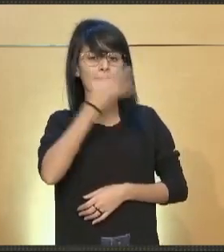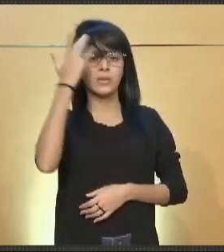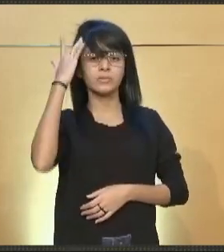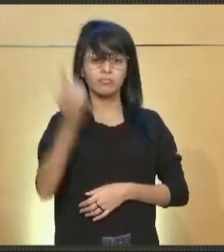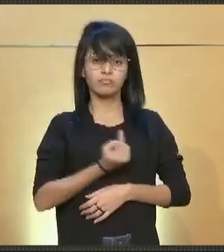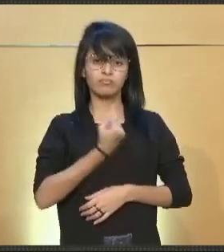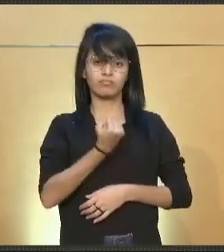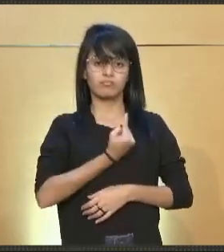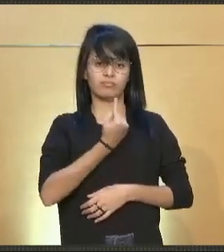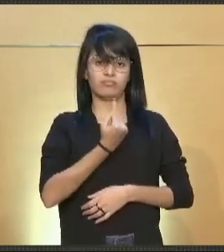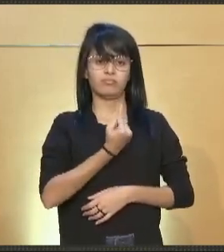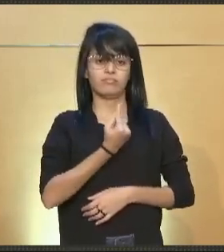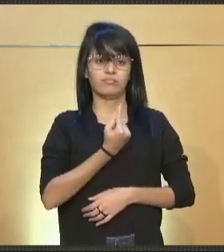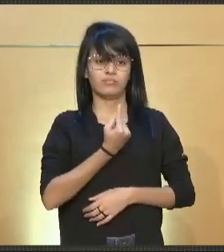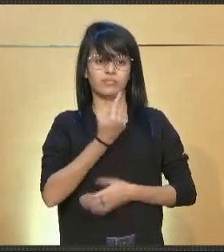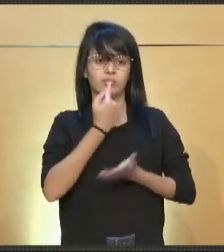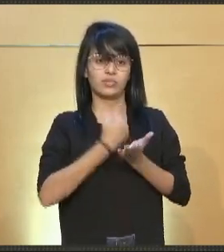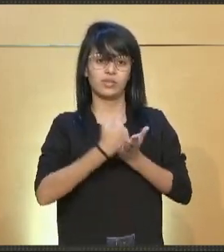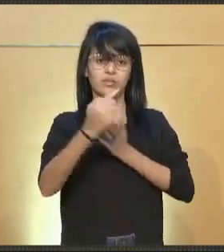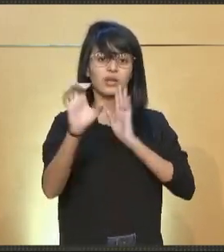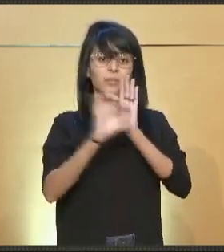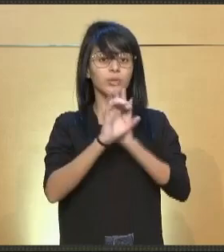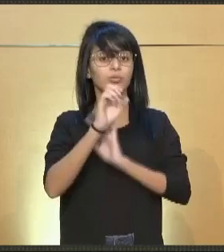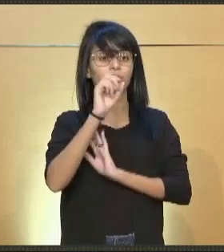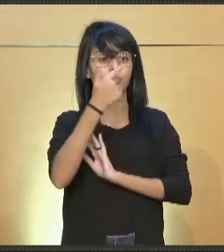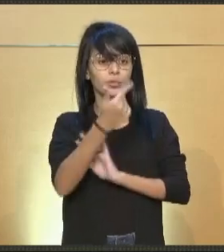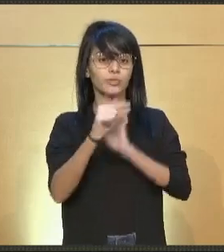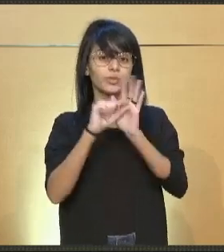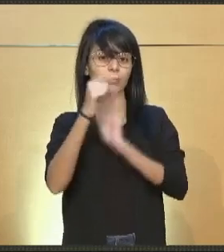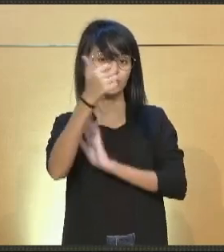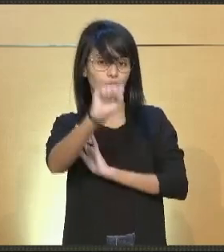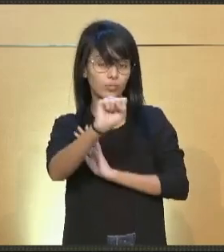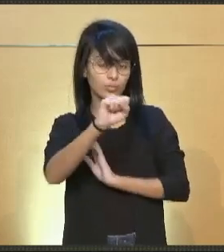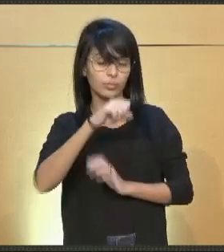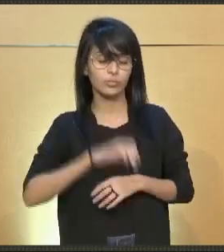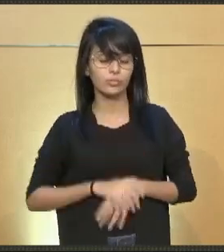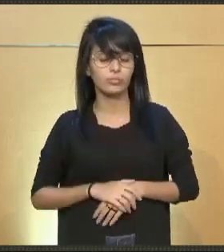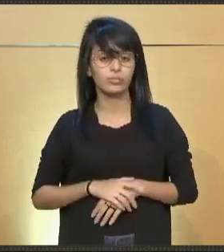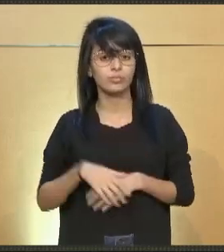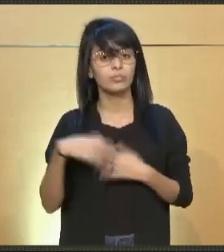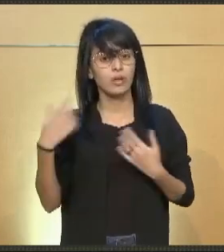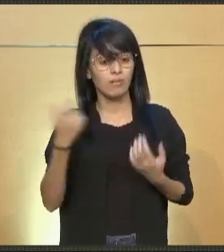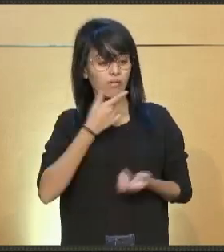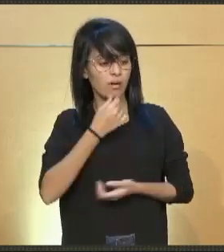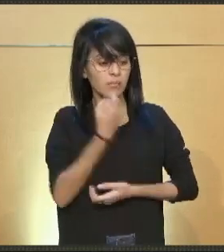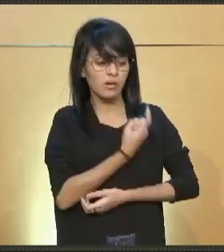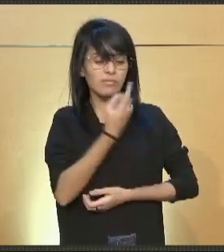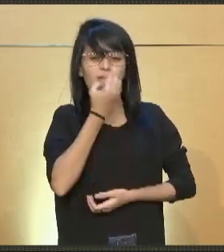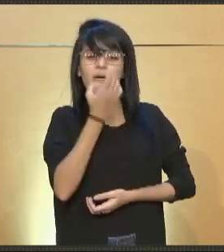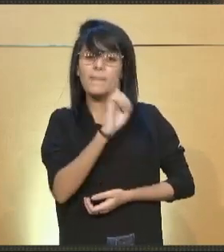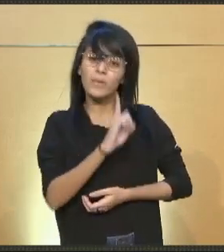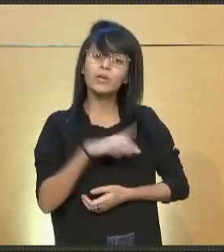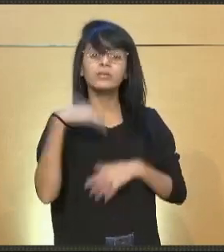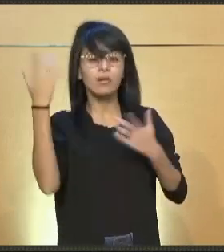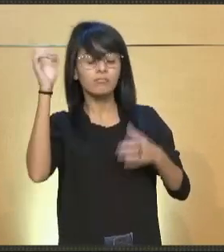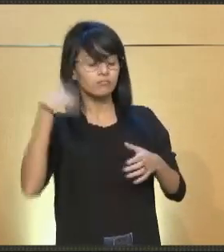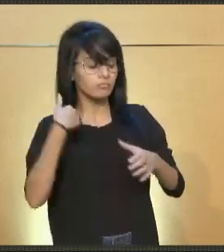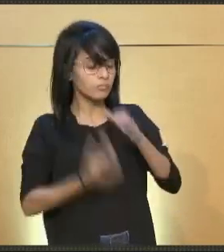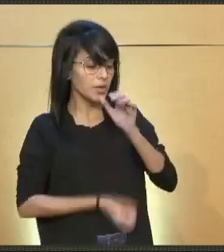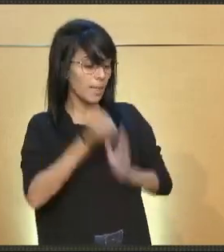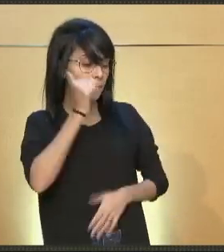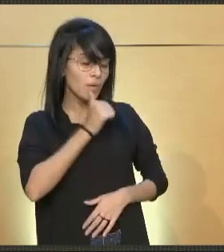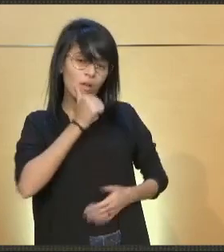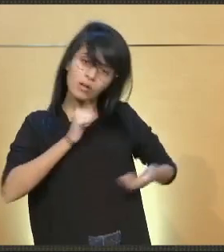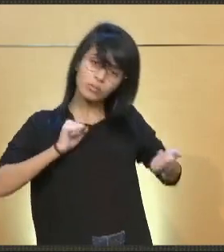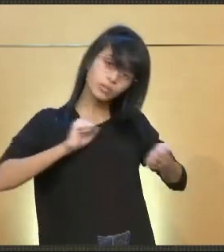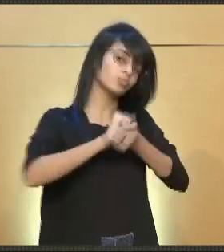só. Gênesis, capítulo 2, versículo 18. Farei uma ajudante, uma mulher que esteja diante dele. Deus